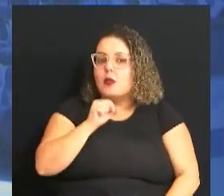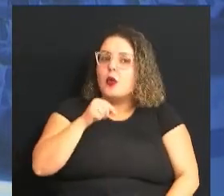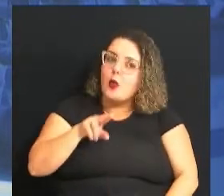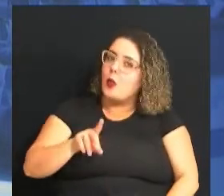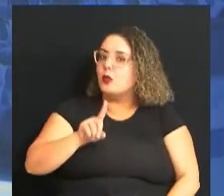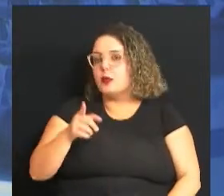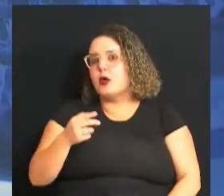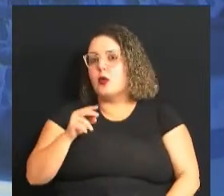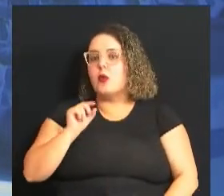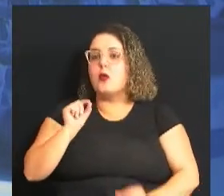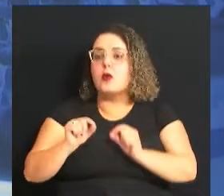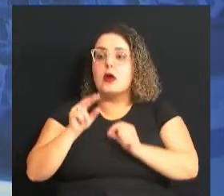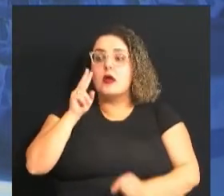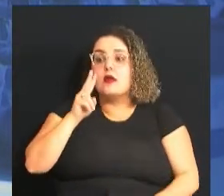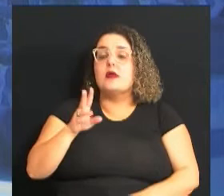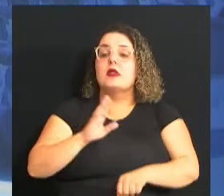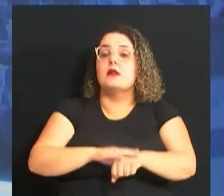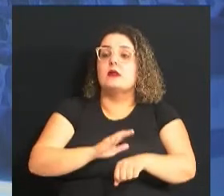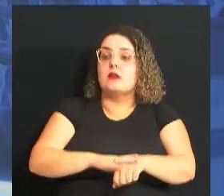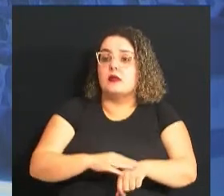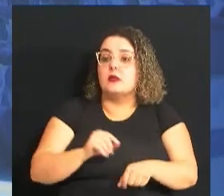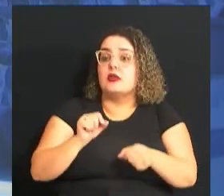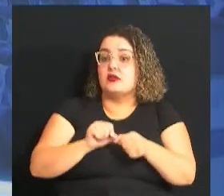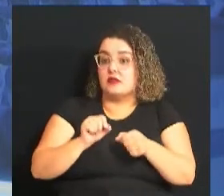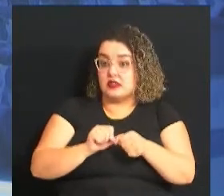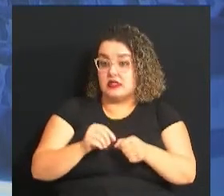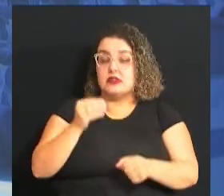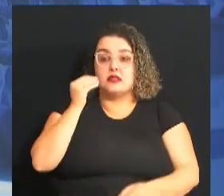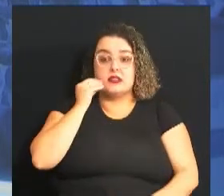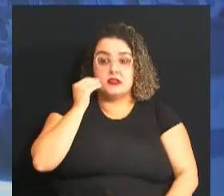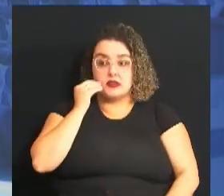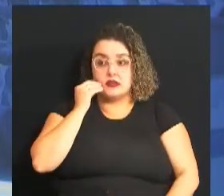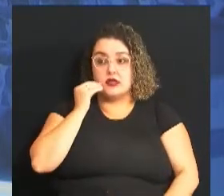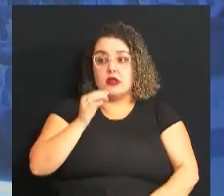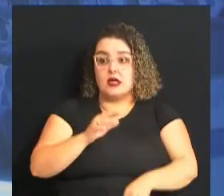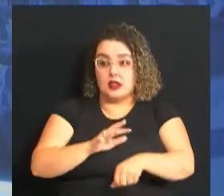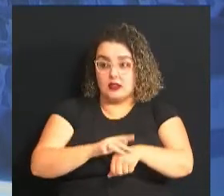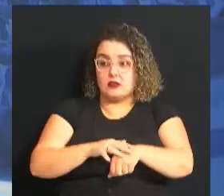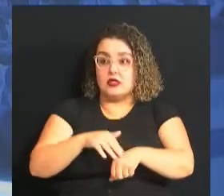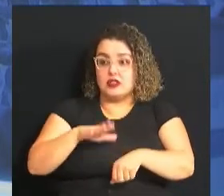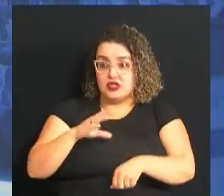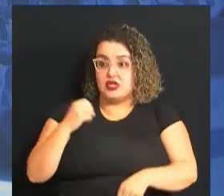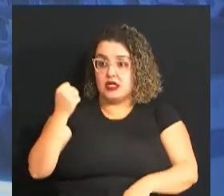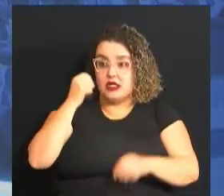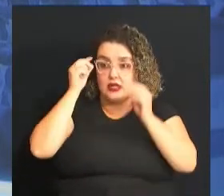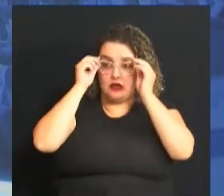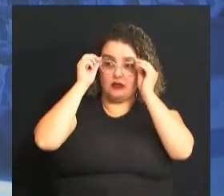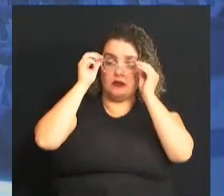Quando a pessoa já procura para fazer esse tipo de teste, a doença já está avançada?